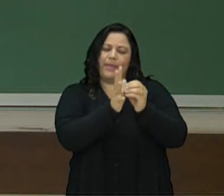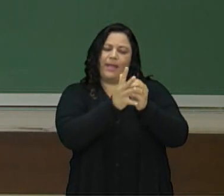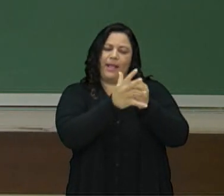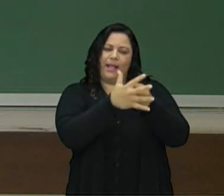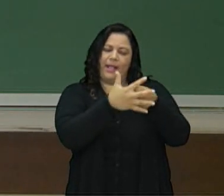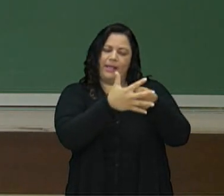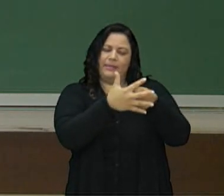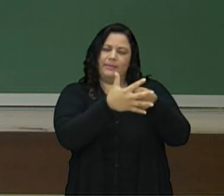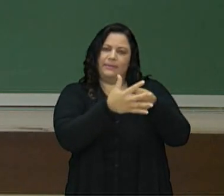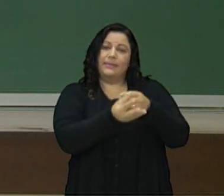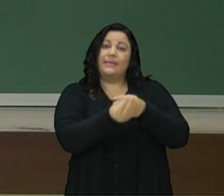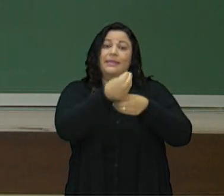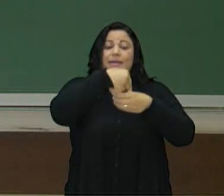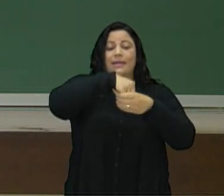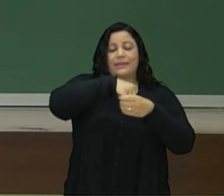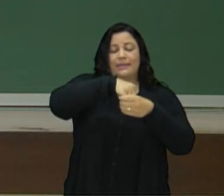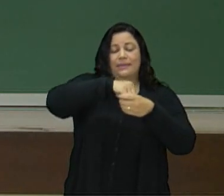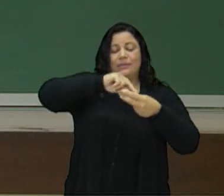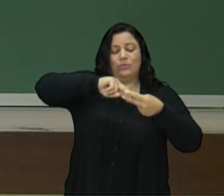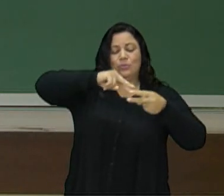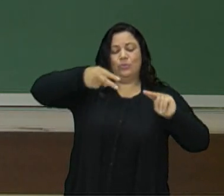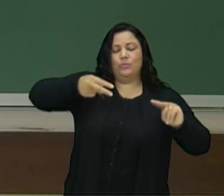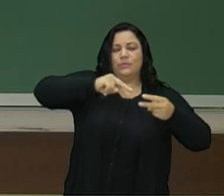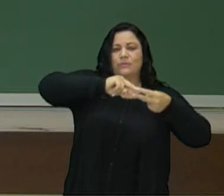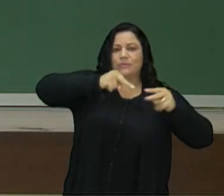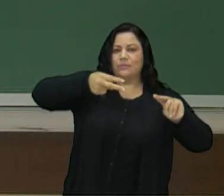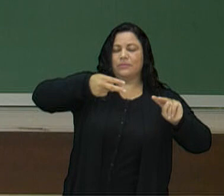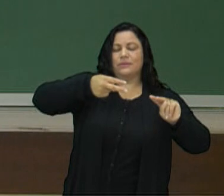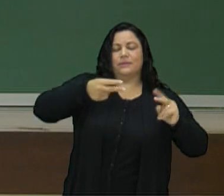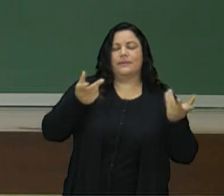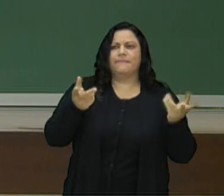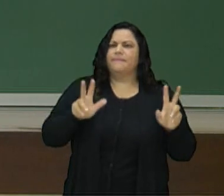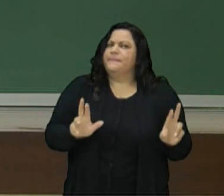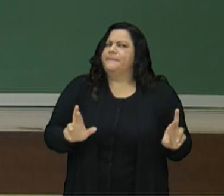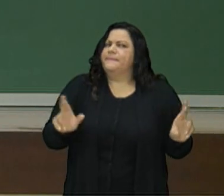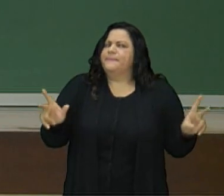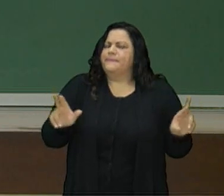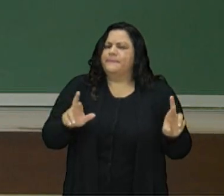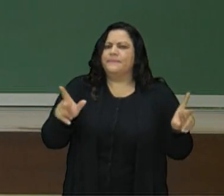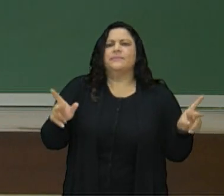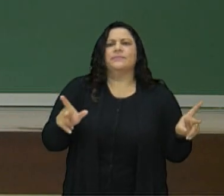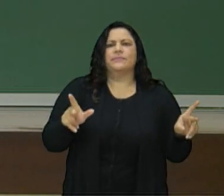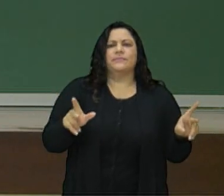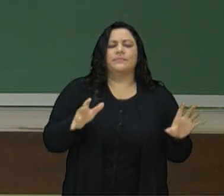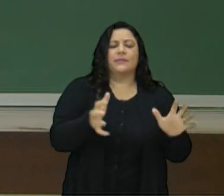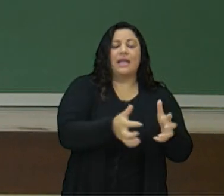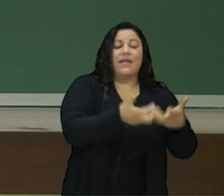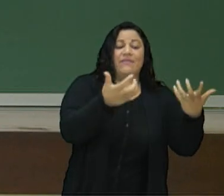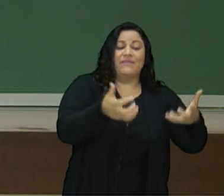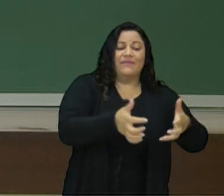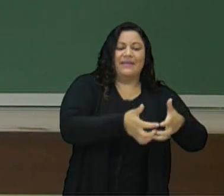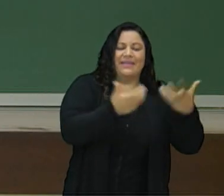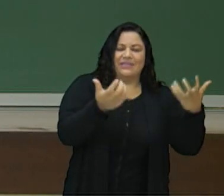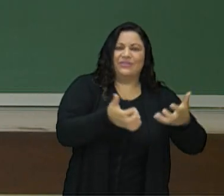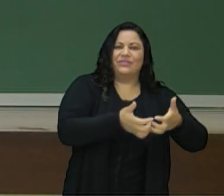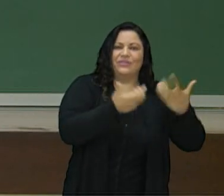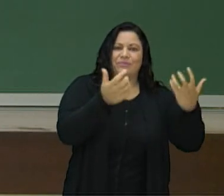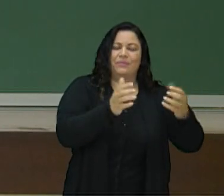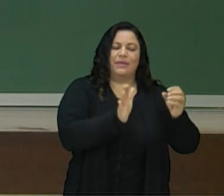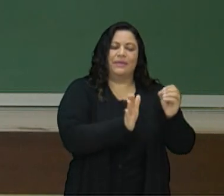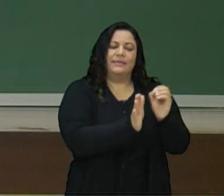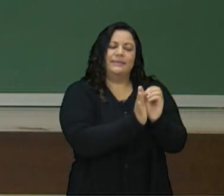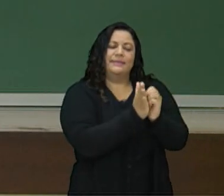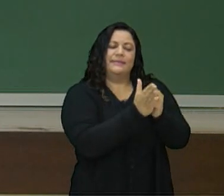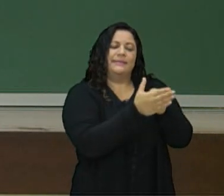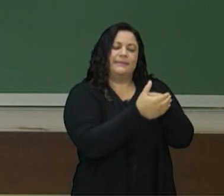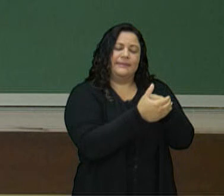DNA. Qual que é a diferença entre a animal e a vegetal? A vegetal tem um revestimento externo chamado parede celular, que é